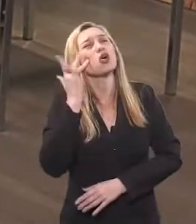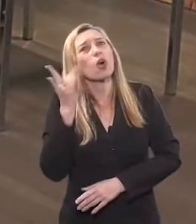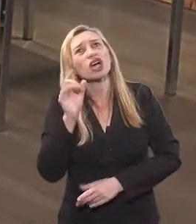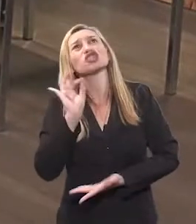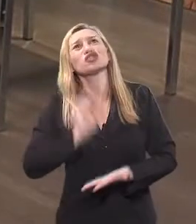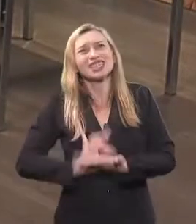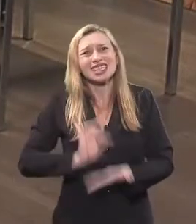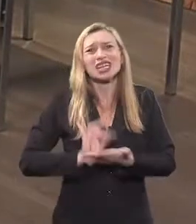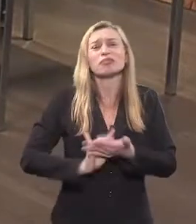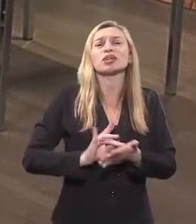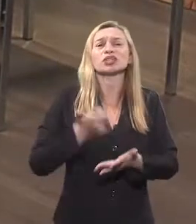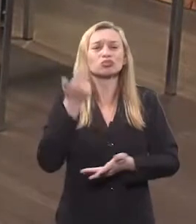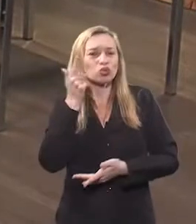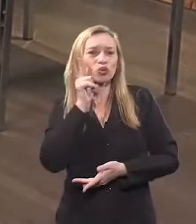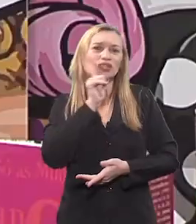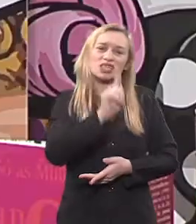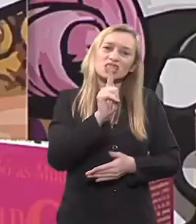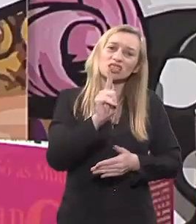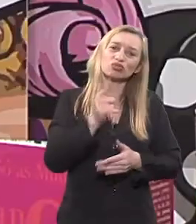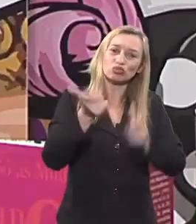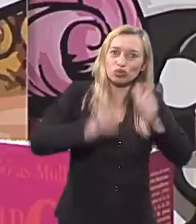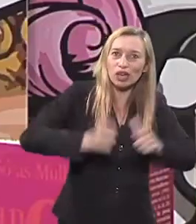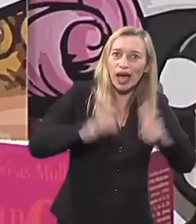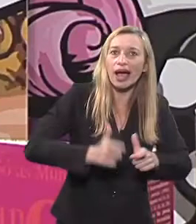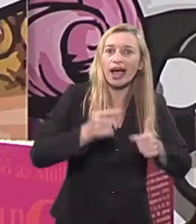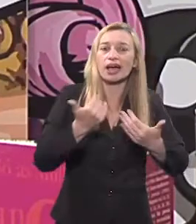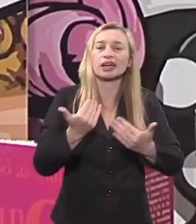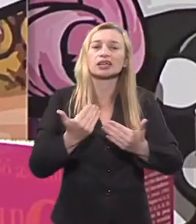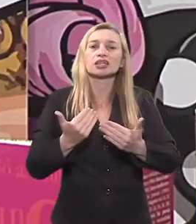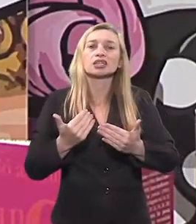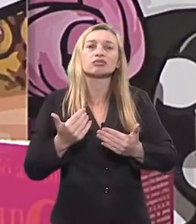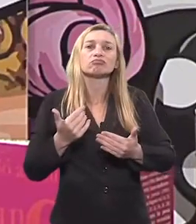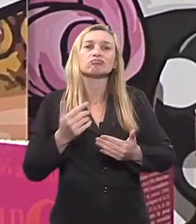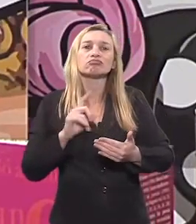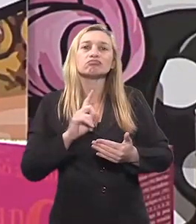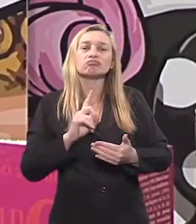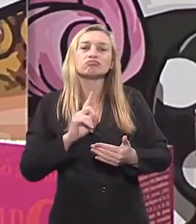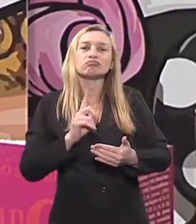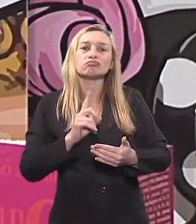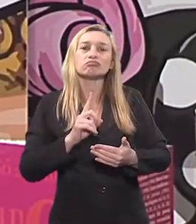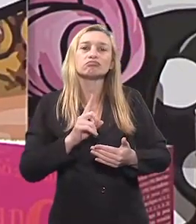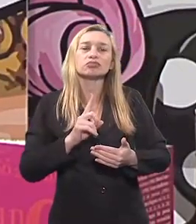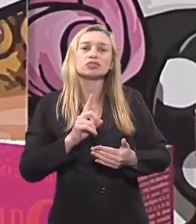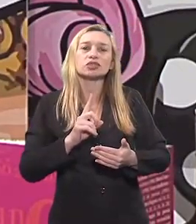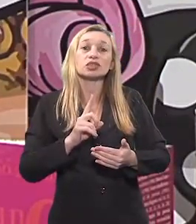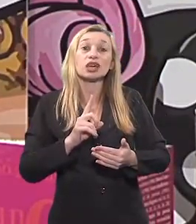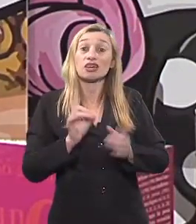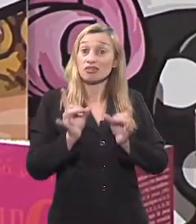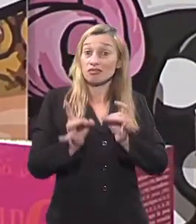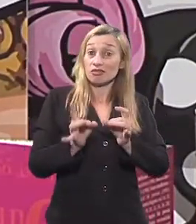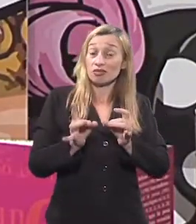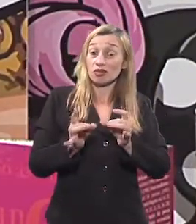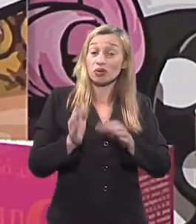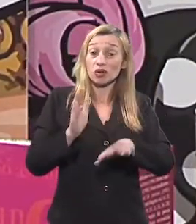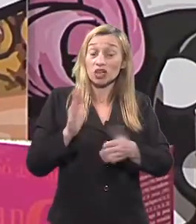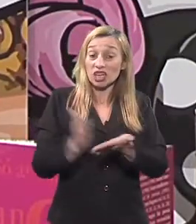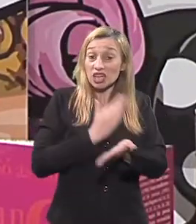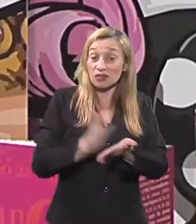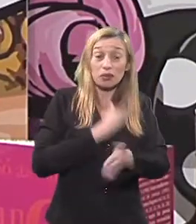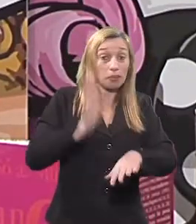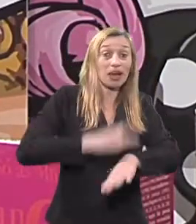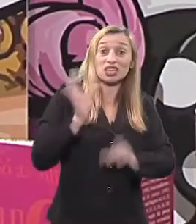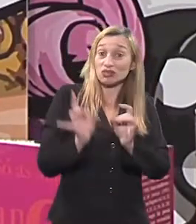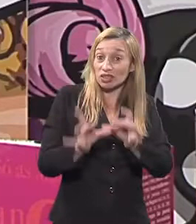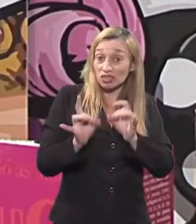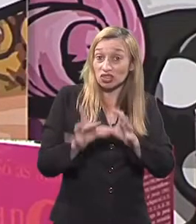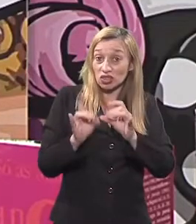que a gente realmente está conquistando um lugar, não à toa. Os mais vendidos da Flip do ano passado e desse